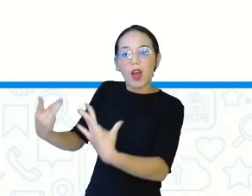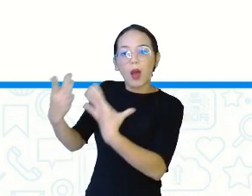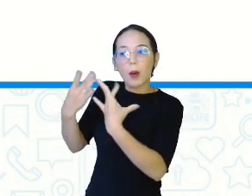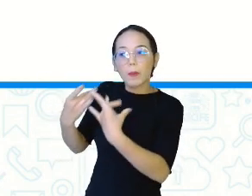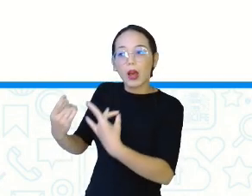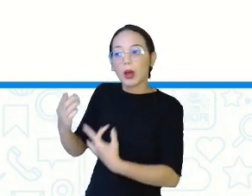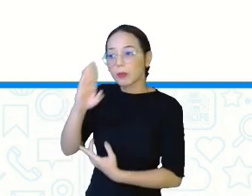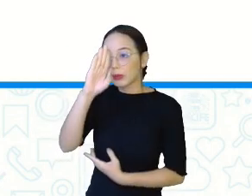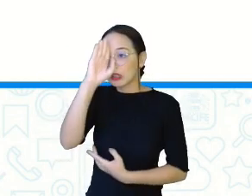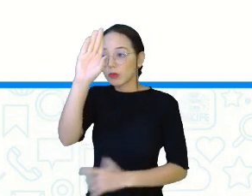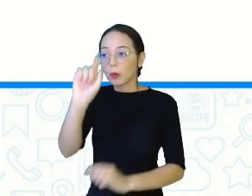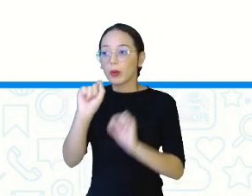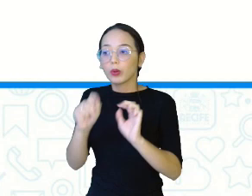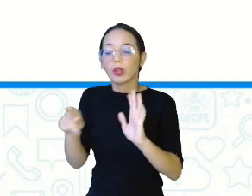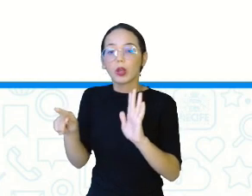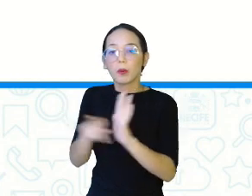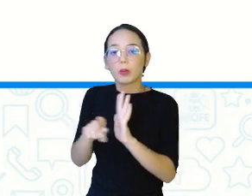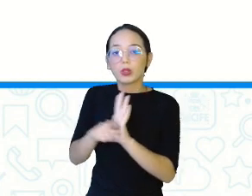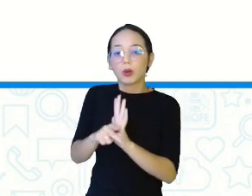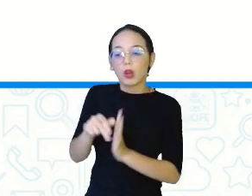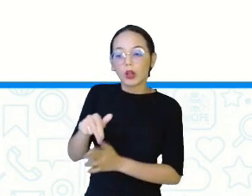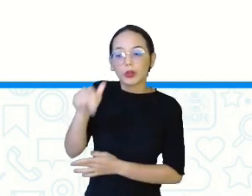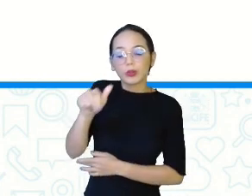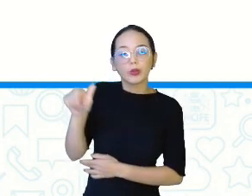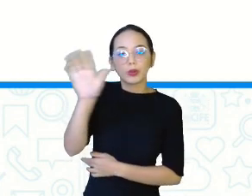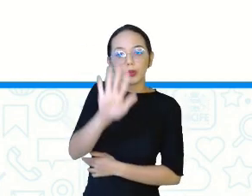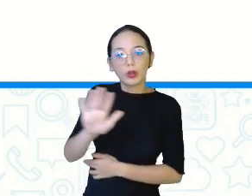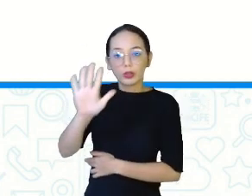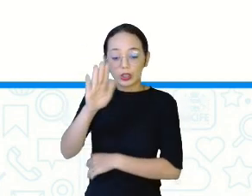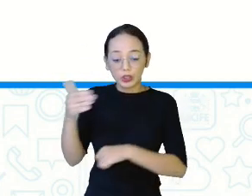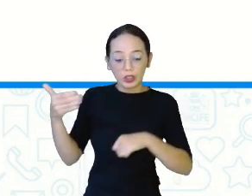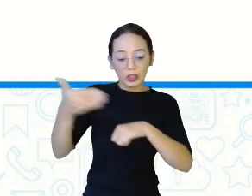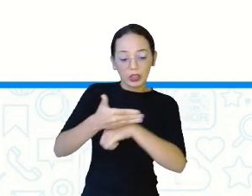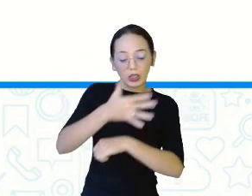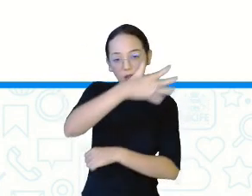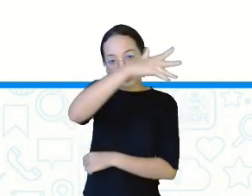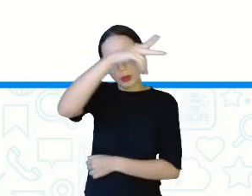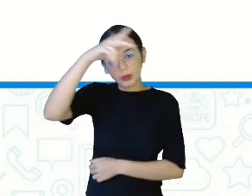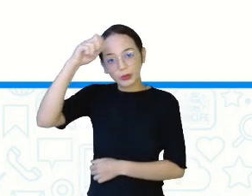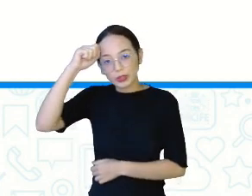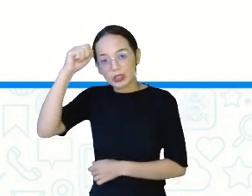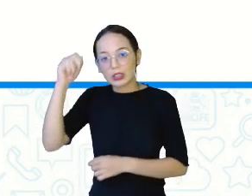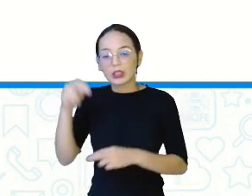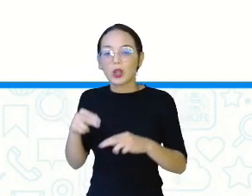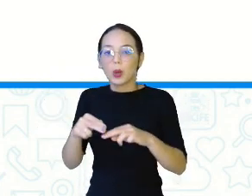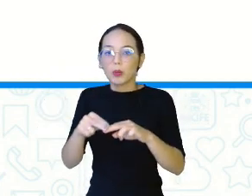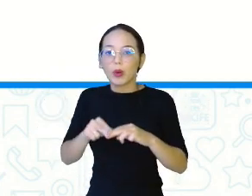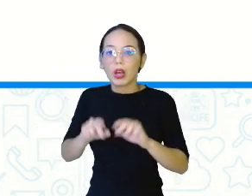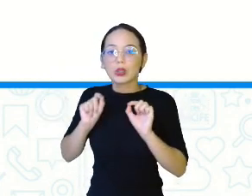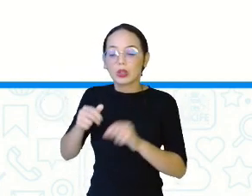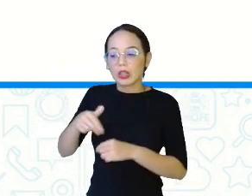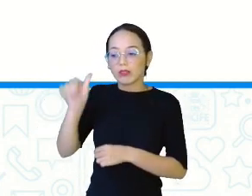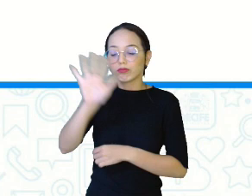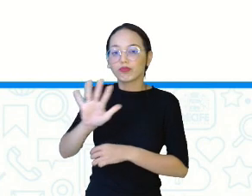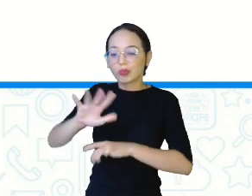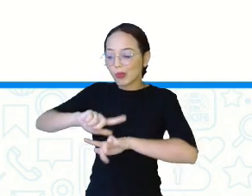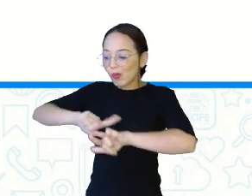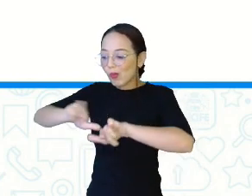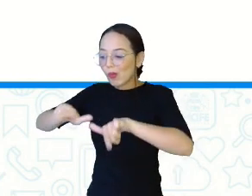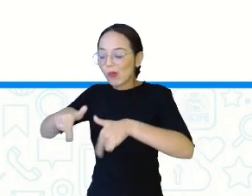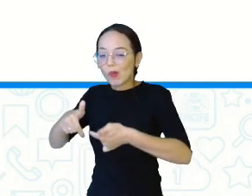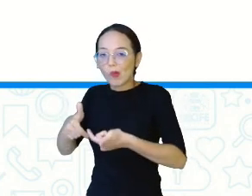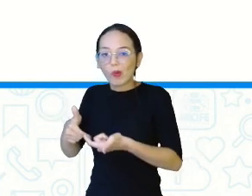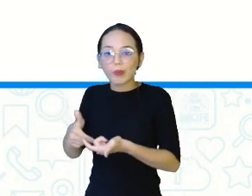olha aí o que eu falei, nordestinos que iam para a Amazônia devido à seca e em busca de